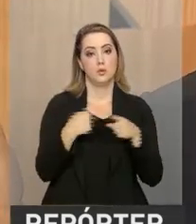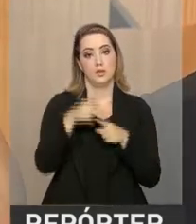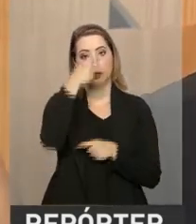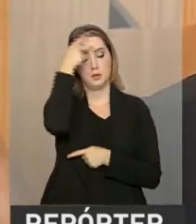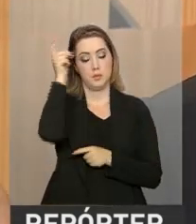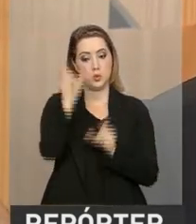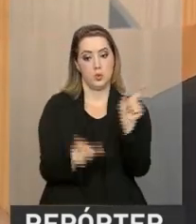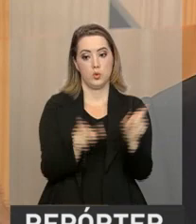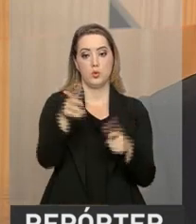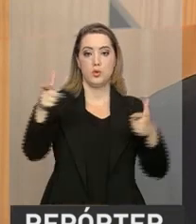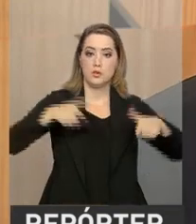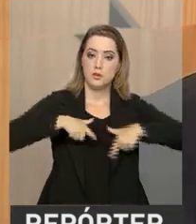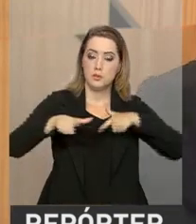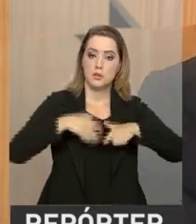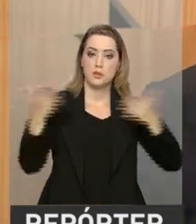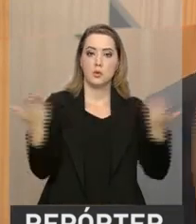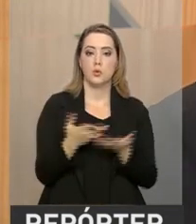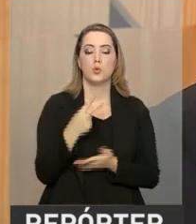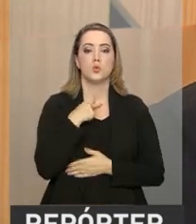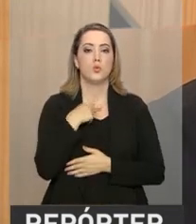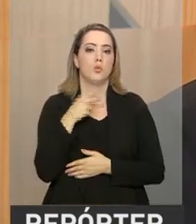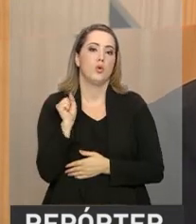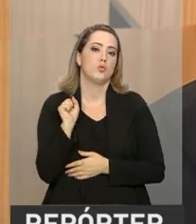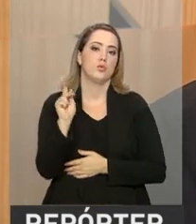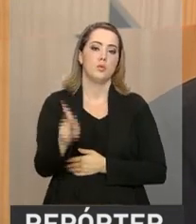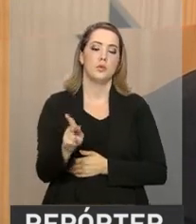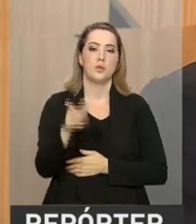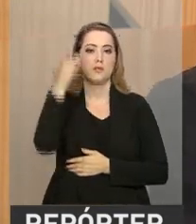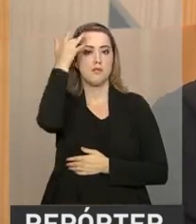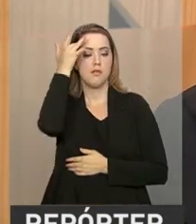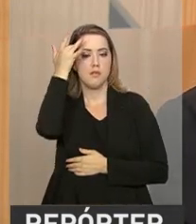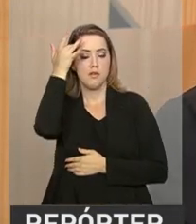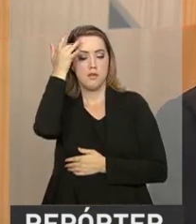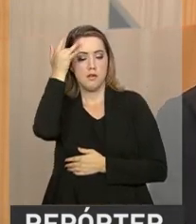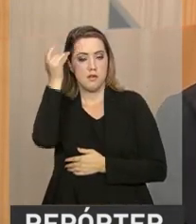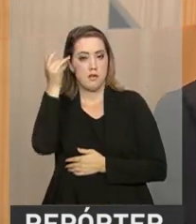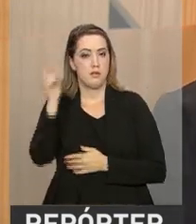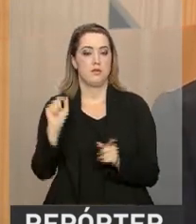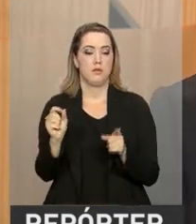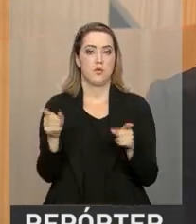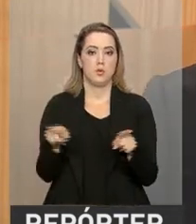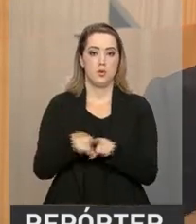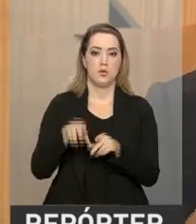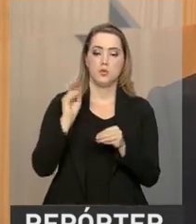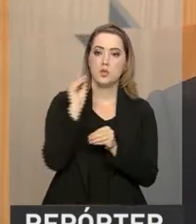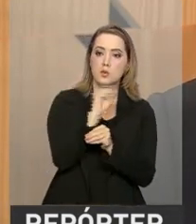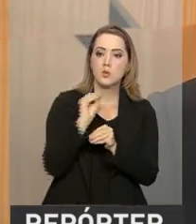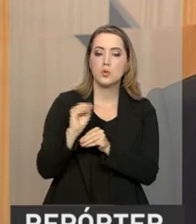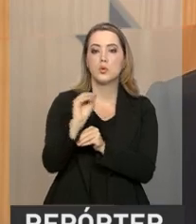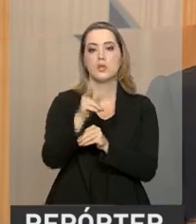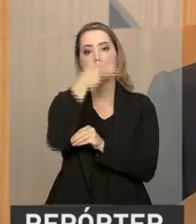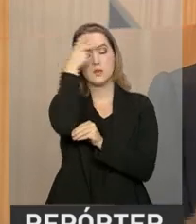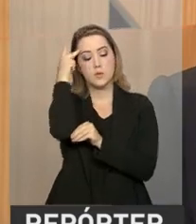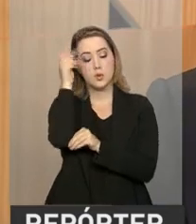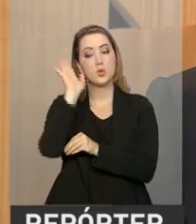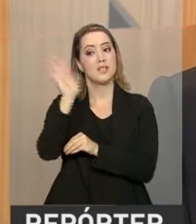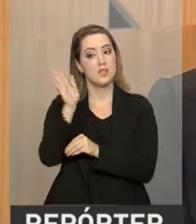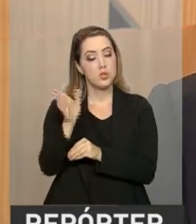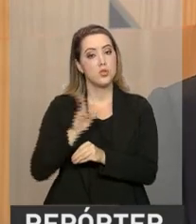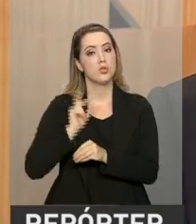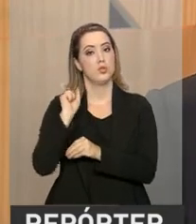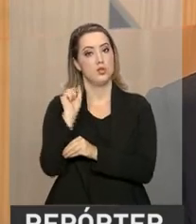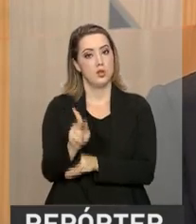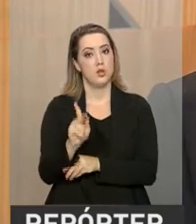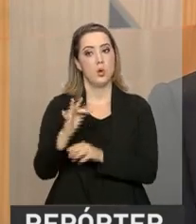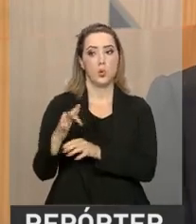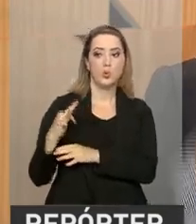poderiam se aposentar amanhã. Então nós temos de resguardar os interesses dos que estão aposentados, dos que vão se aposentar nos próximos